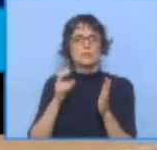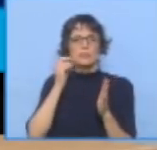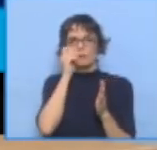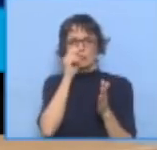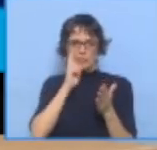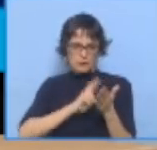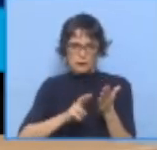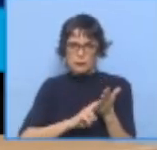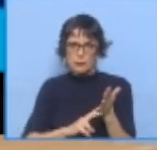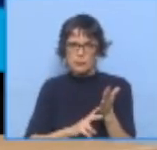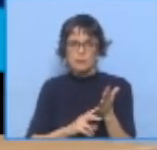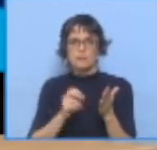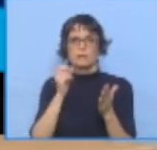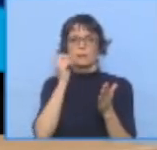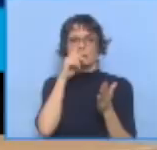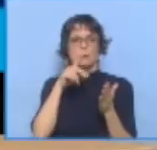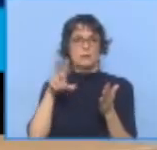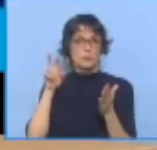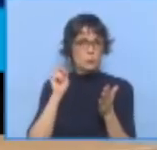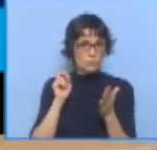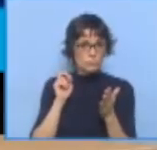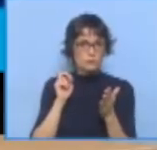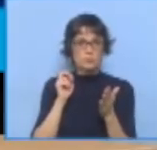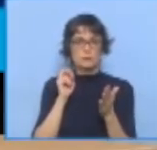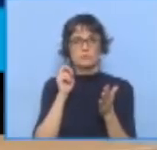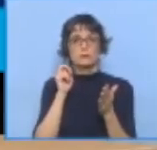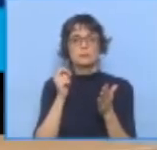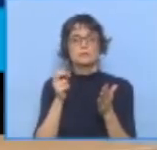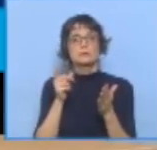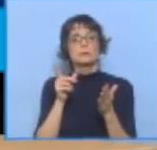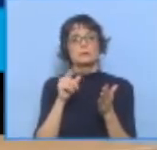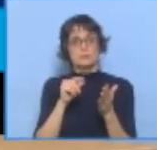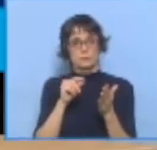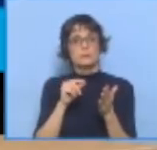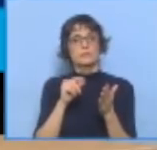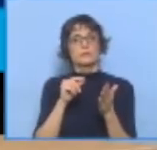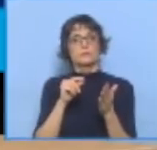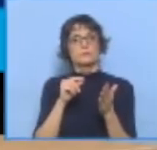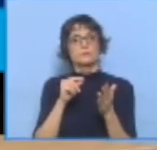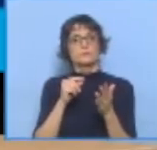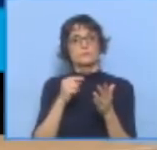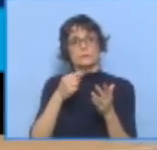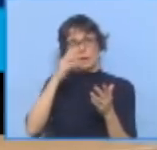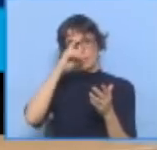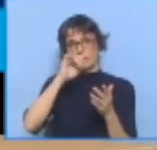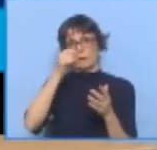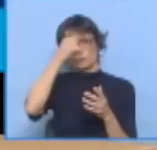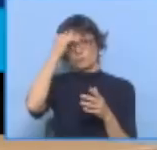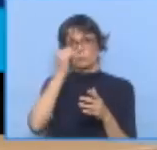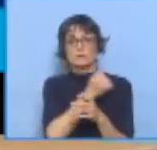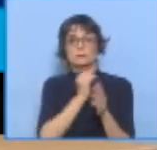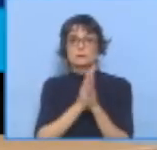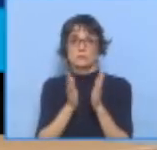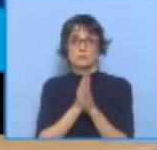não nos esqueçamos que um dos fins primários são as celebrações litúrgicas em que o texto é proclamado e mesmo